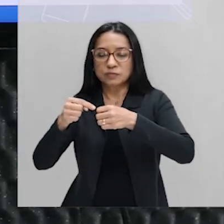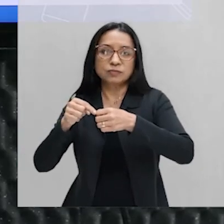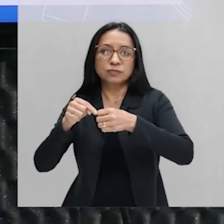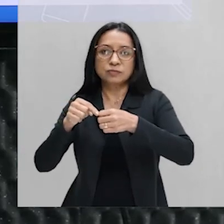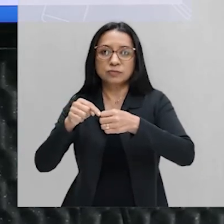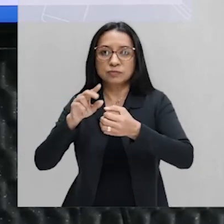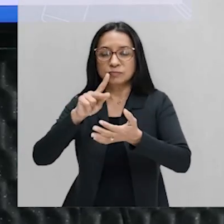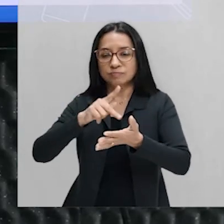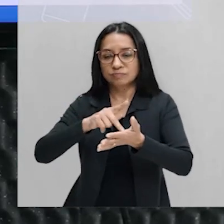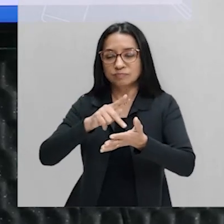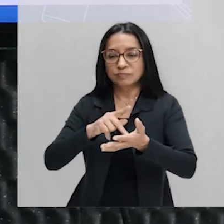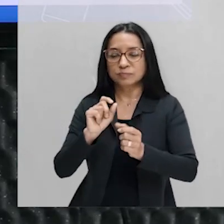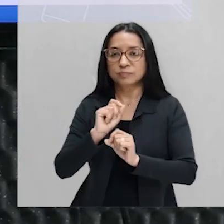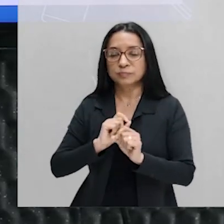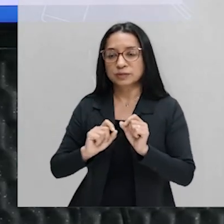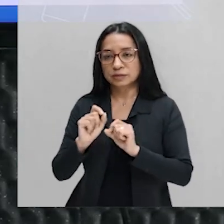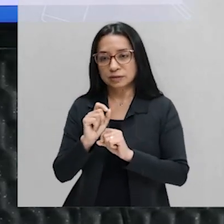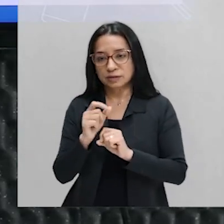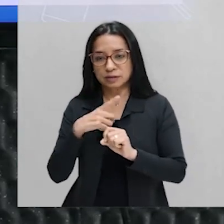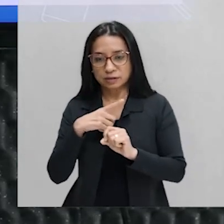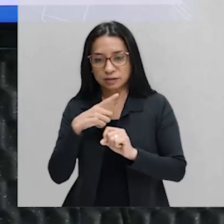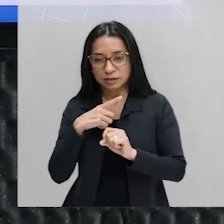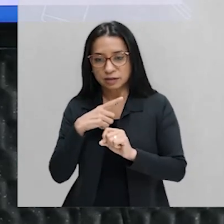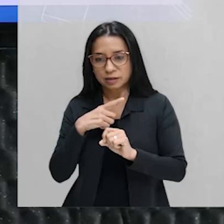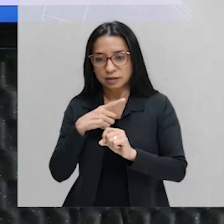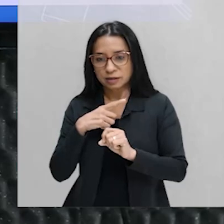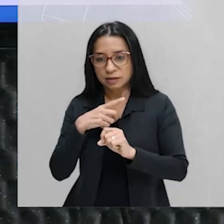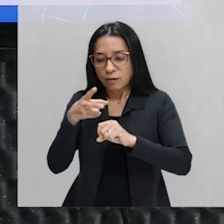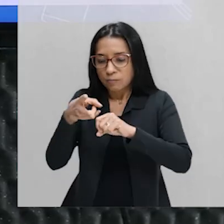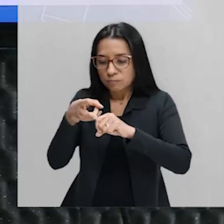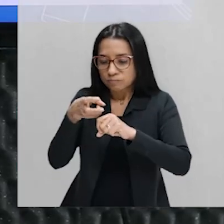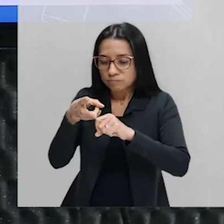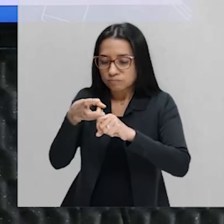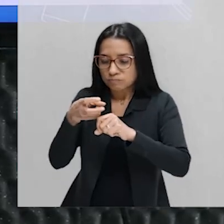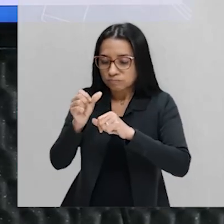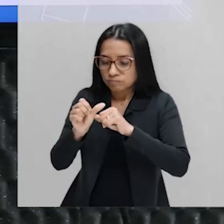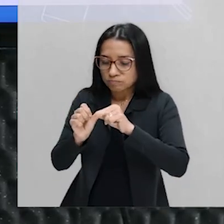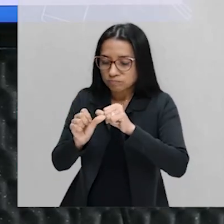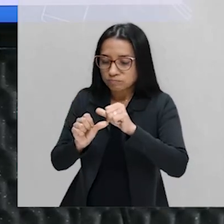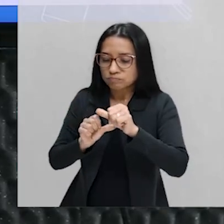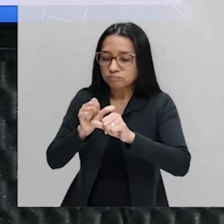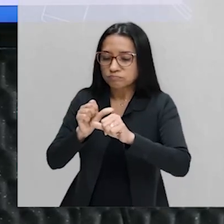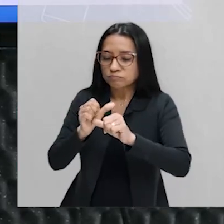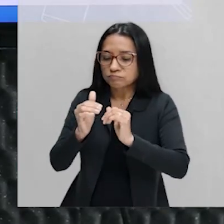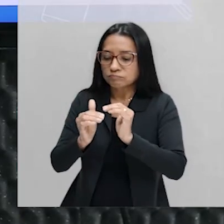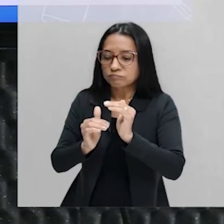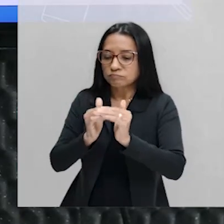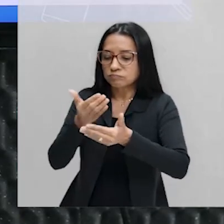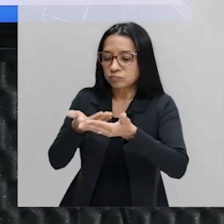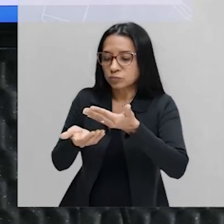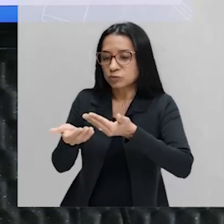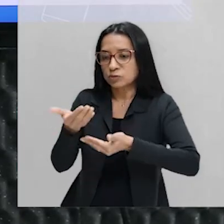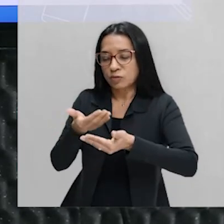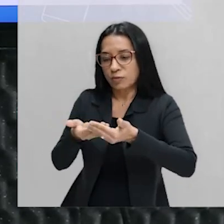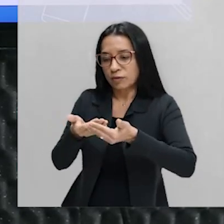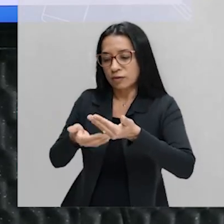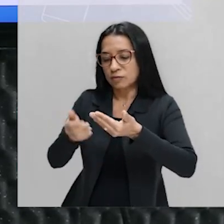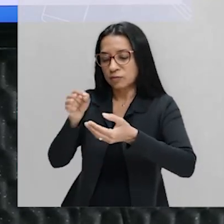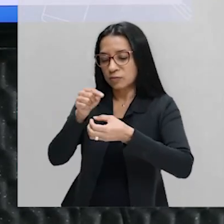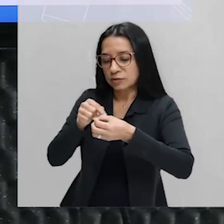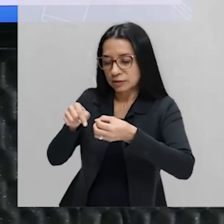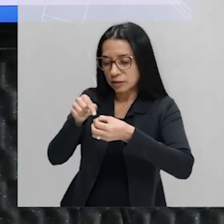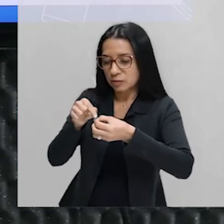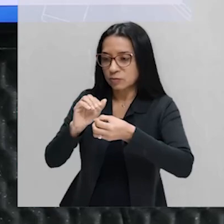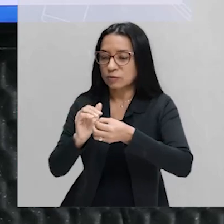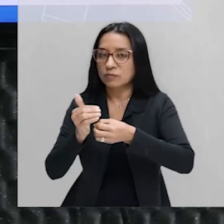justamente para que ocorra trocas gasosas entre a casca do ovo e o ambiente externo, para